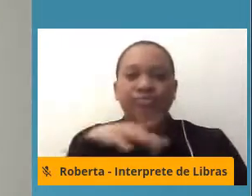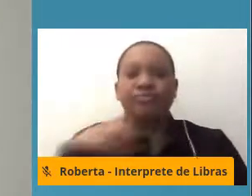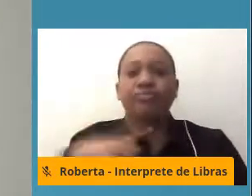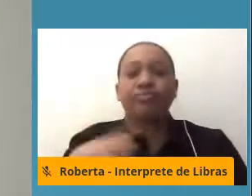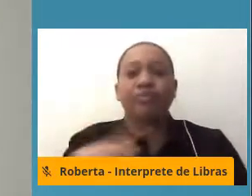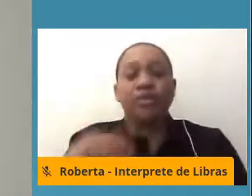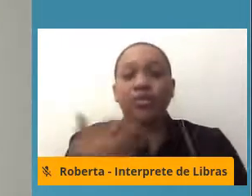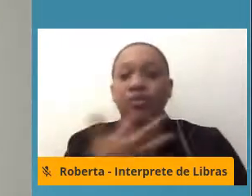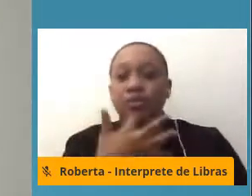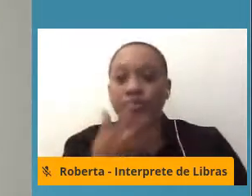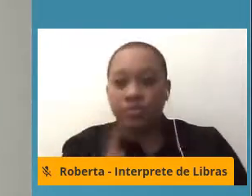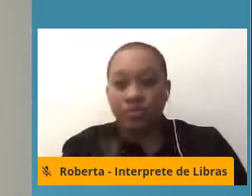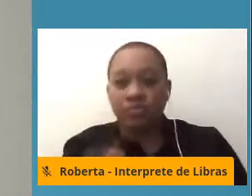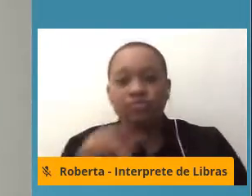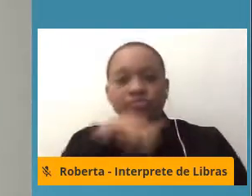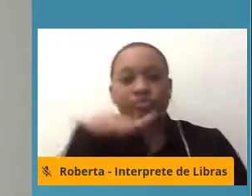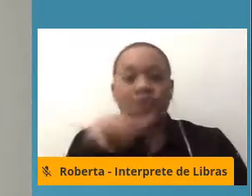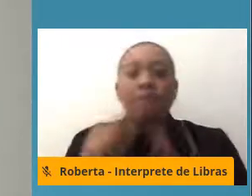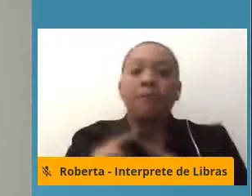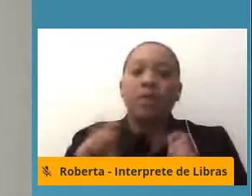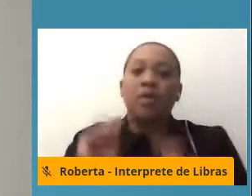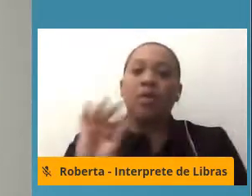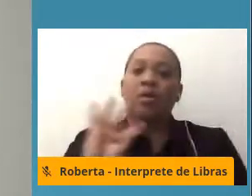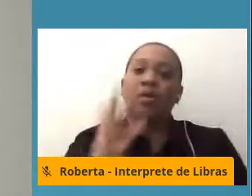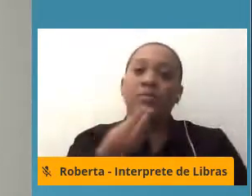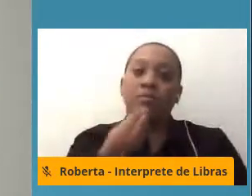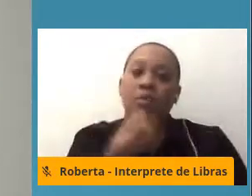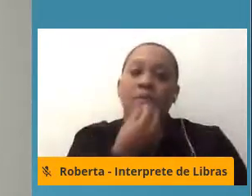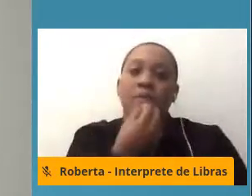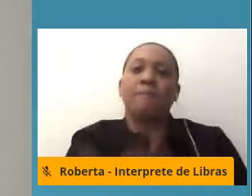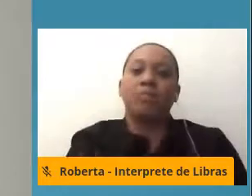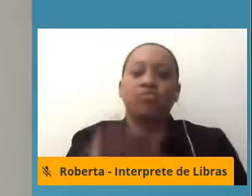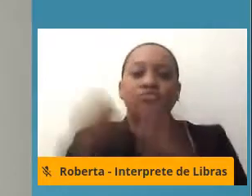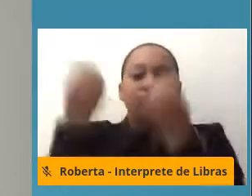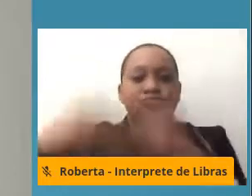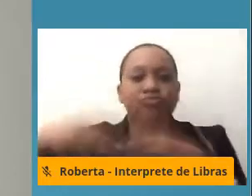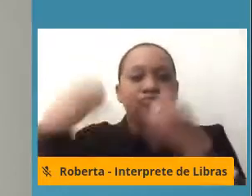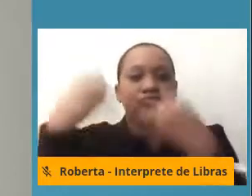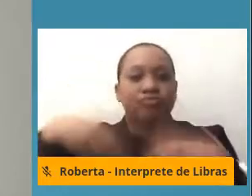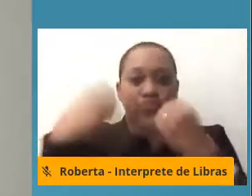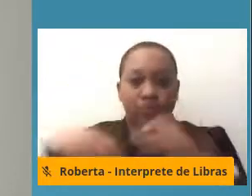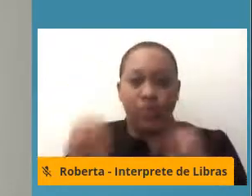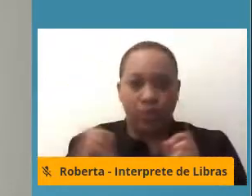achou que podia ser uma oportunidade boa para a gente trazer essa explicação, ok?